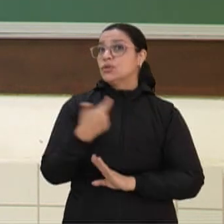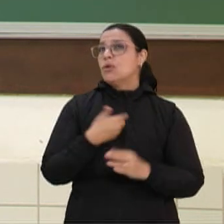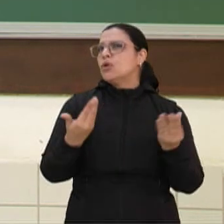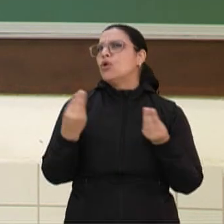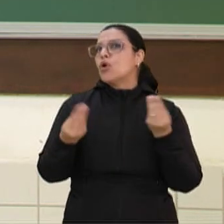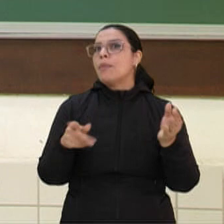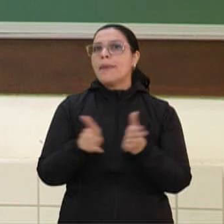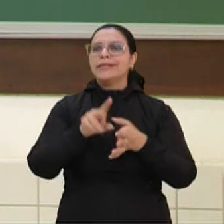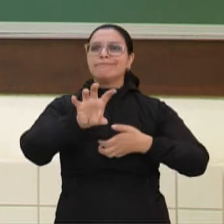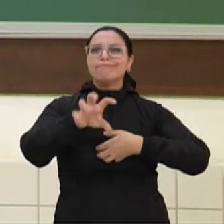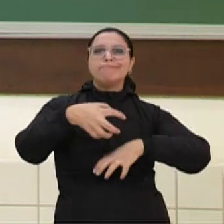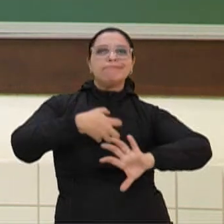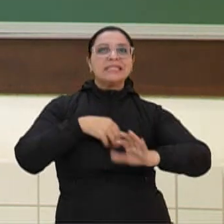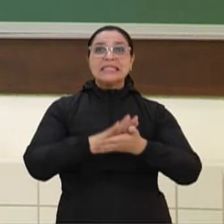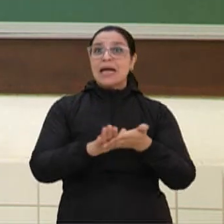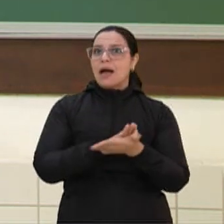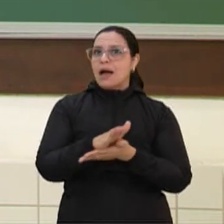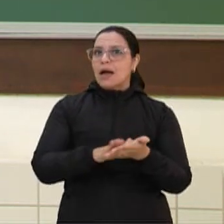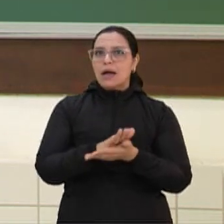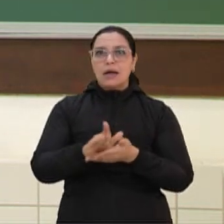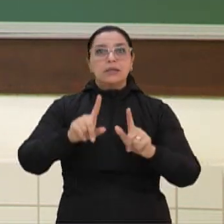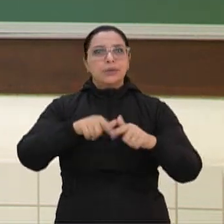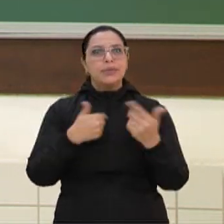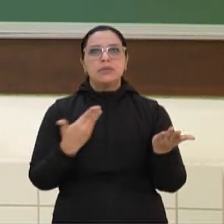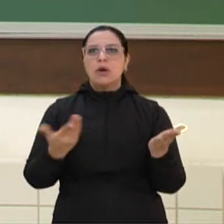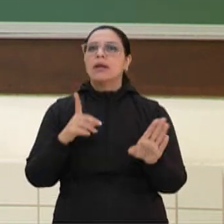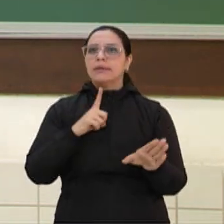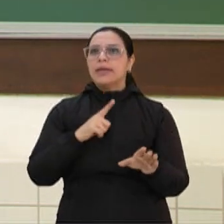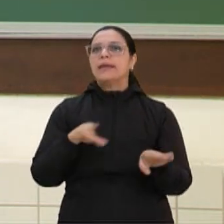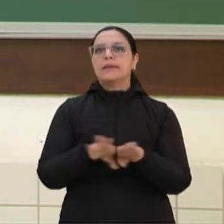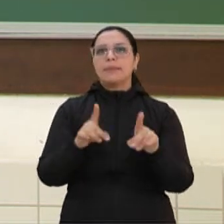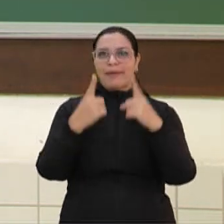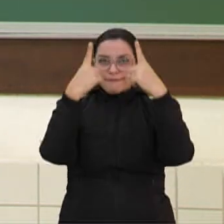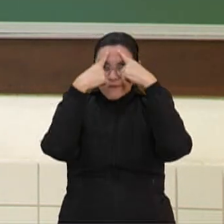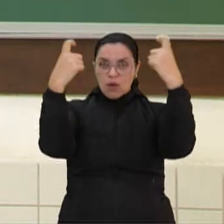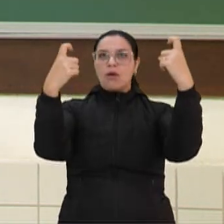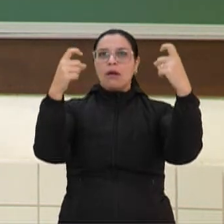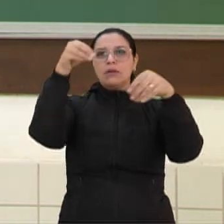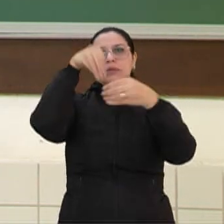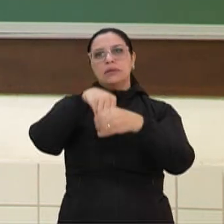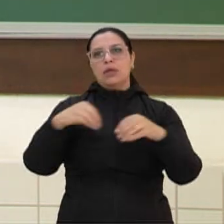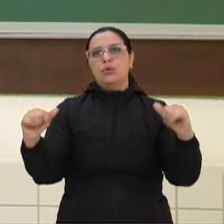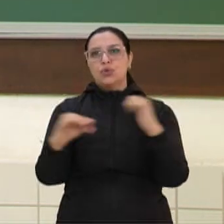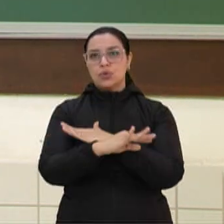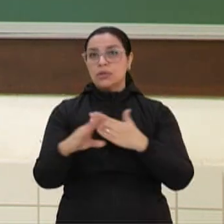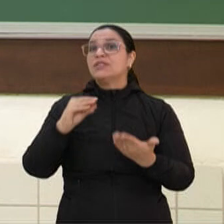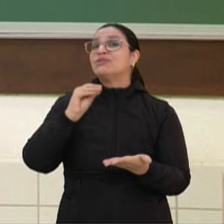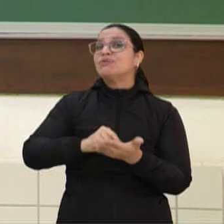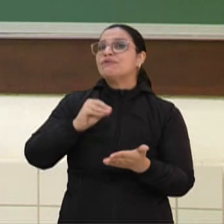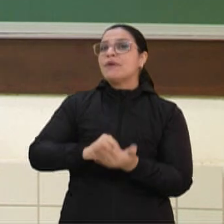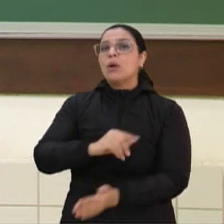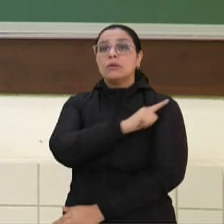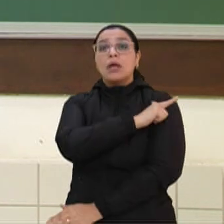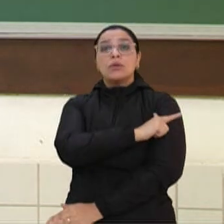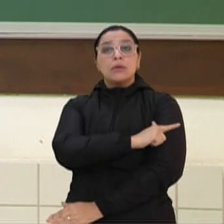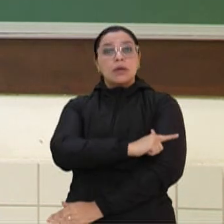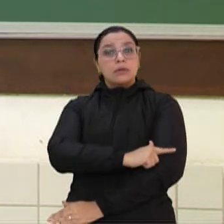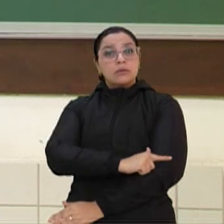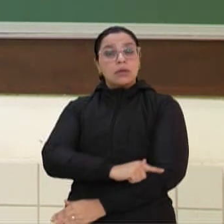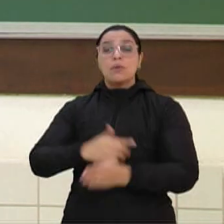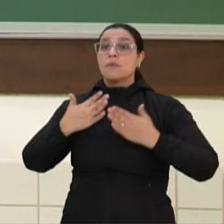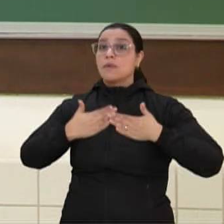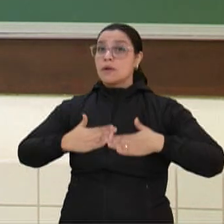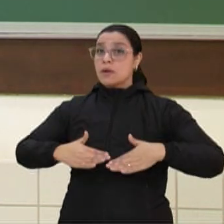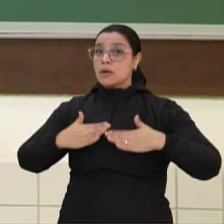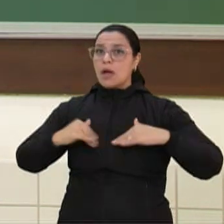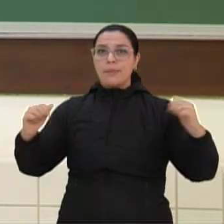essa empatia com o outro e por isso que causa essa violência tudo, a falta de educação no trânsito, como